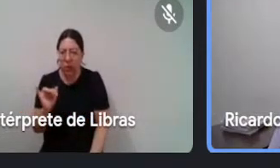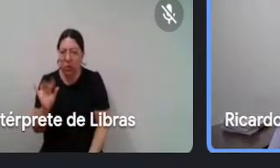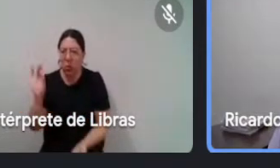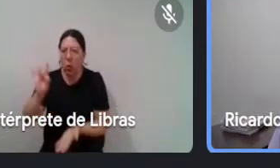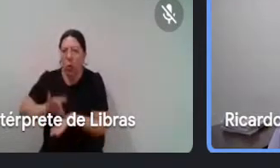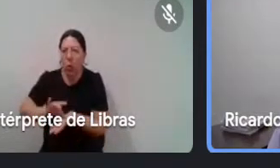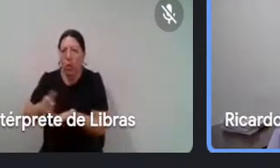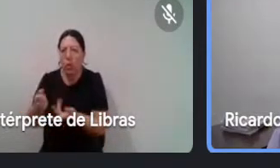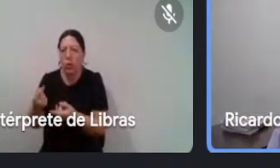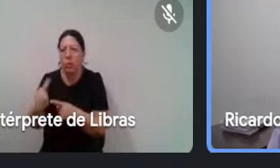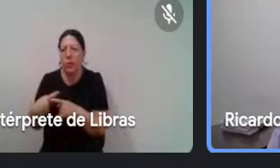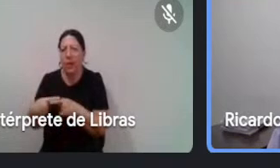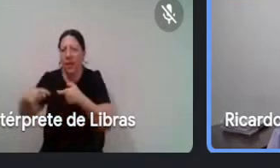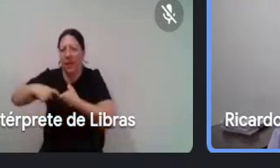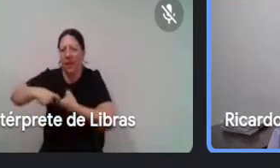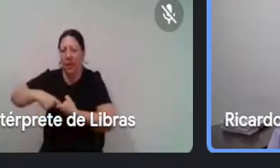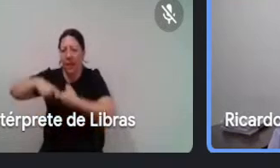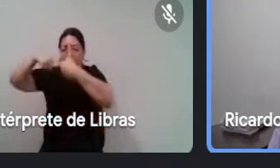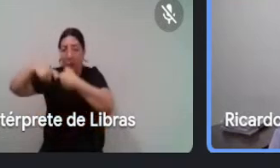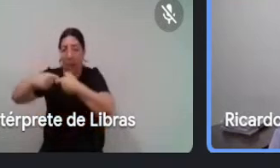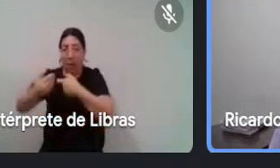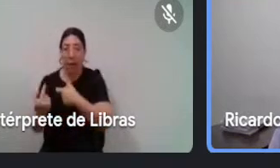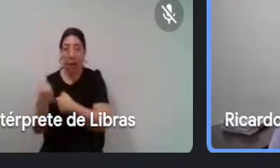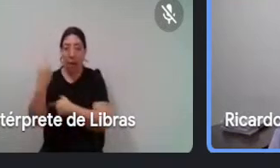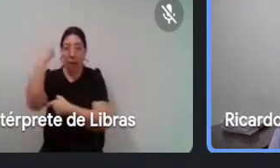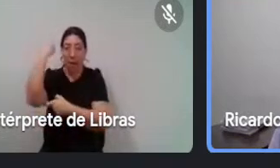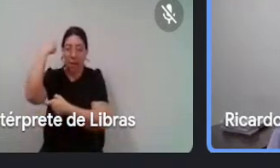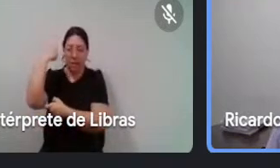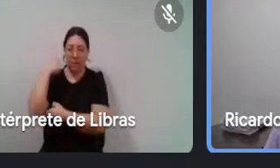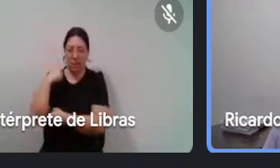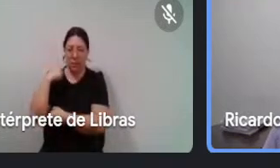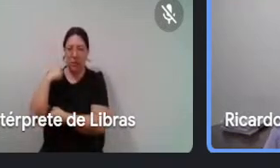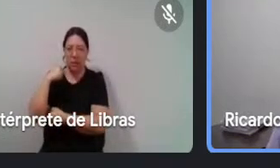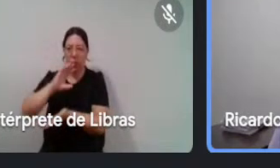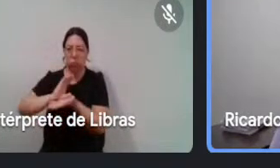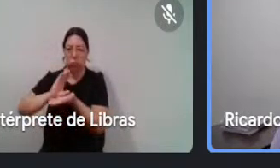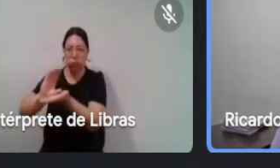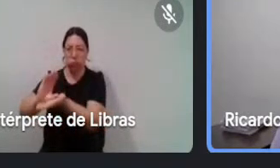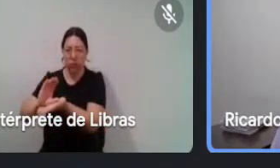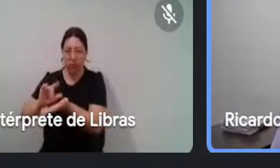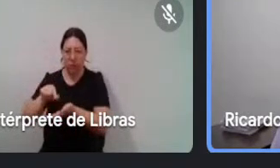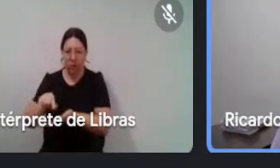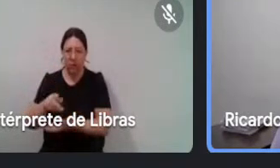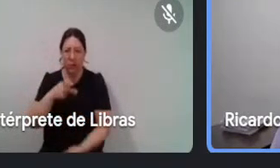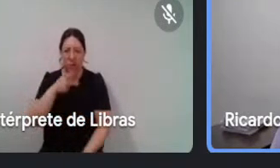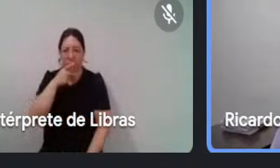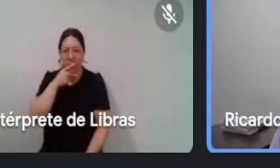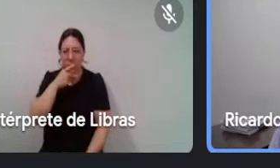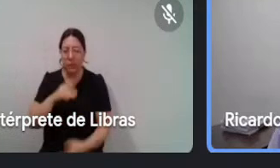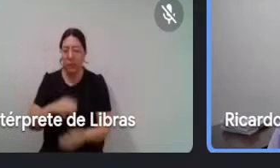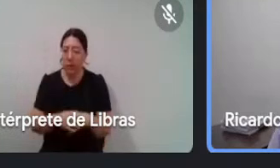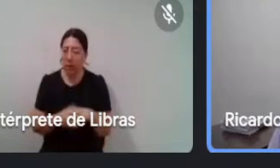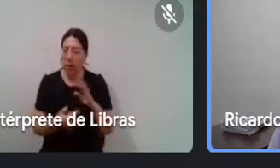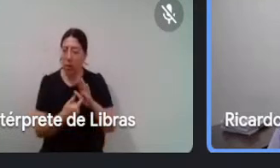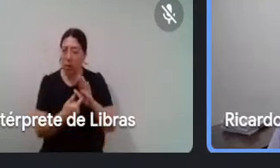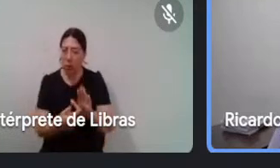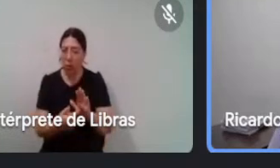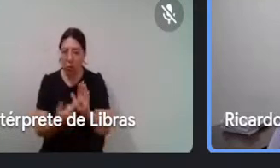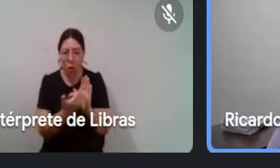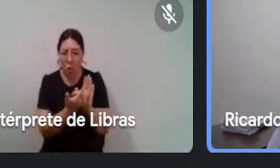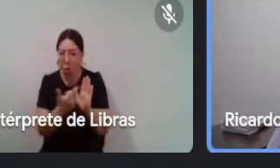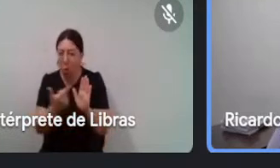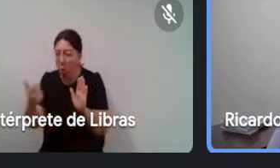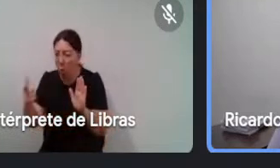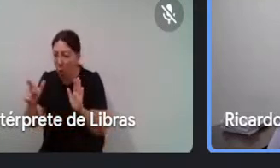de uma suspensão anterior do fundo partidário. Demonstrou também o partido nos autos a inexistência de qualquer outro tipo de